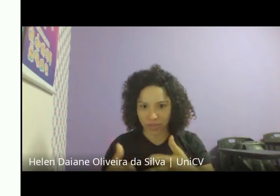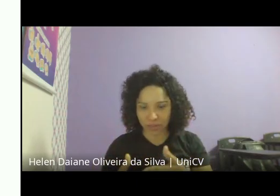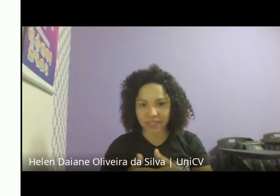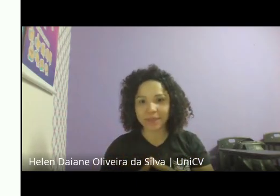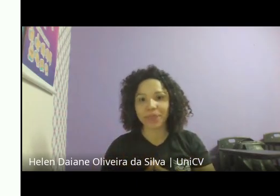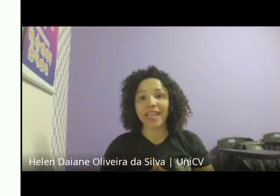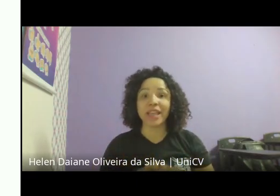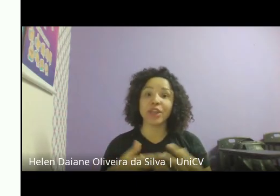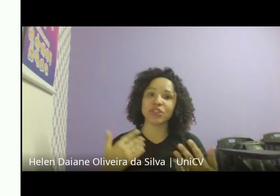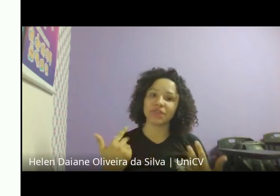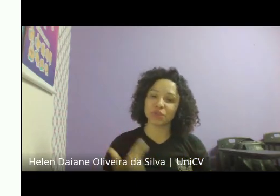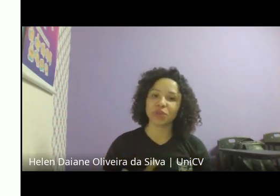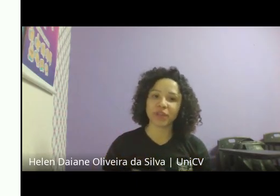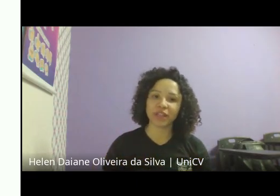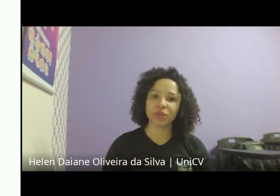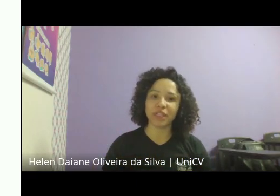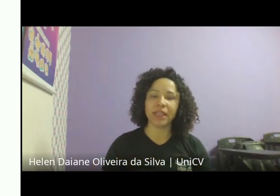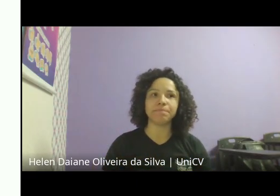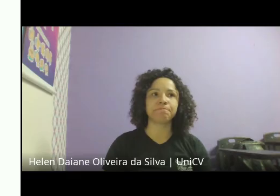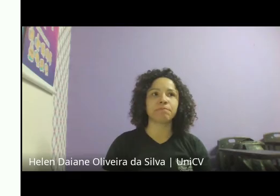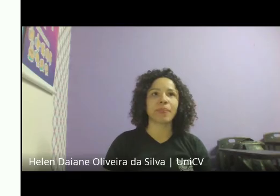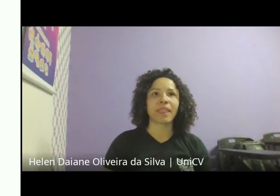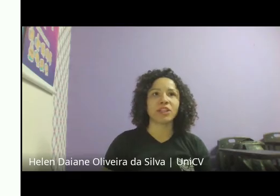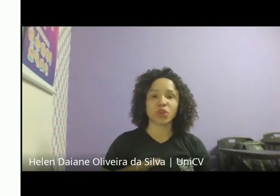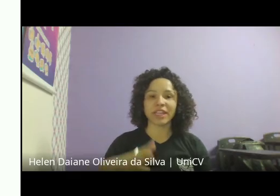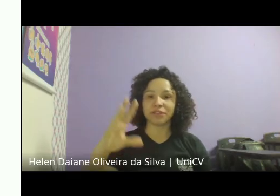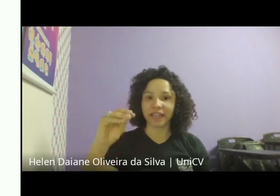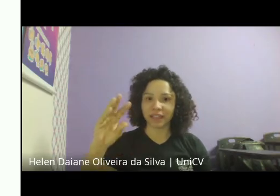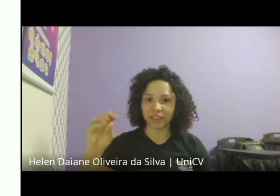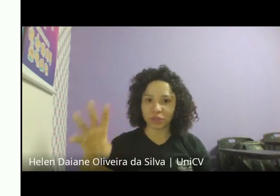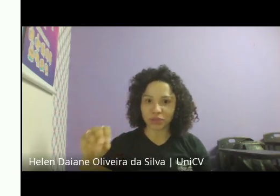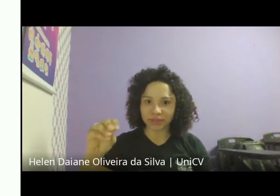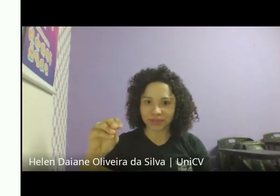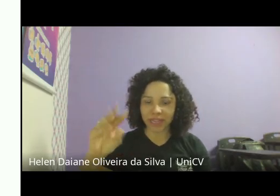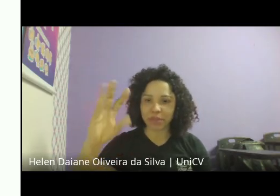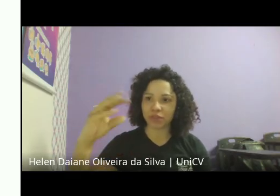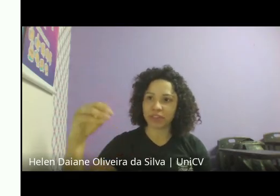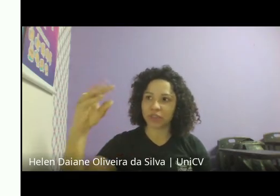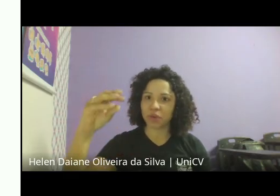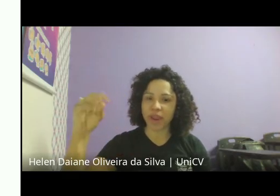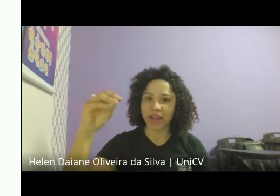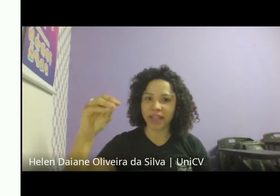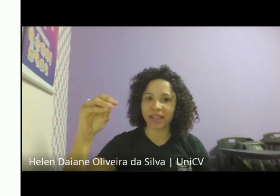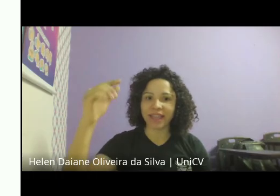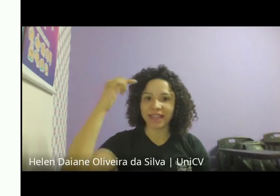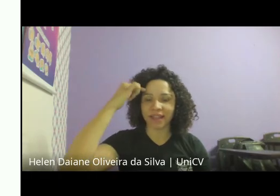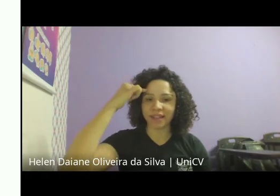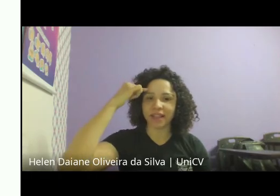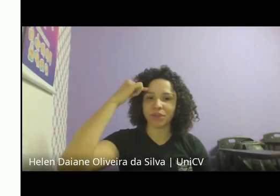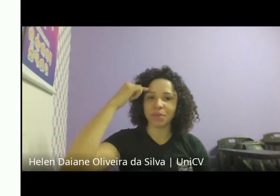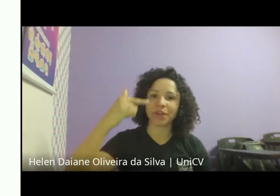fazendo Libras, e eu já vi surdo falando que sonha falando, a pessoa falando com ele, e